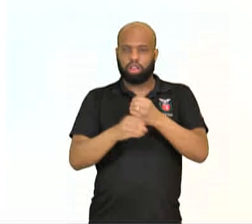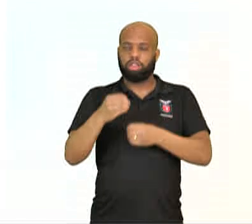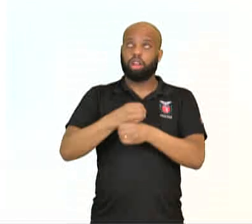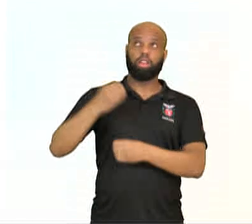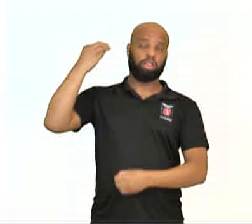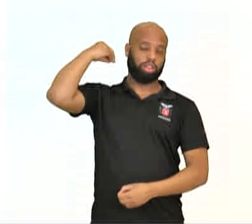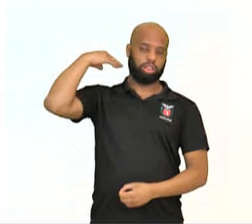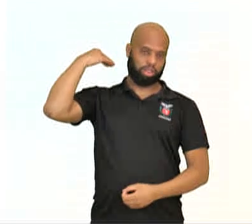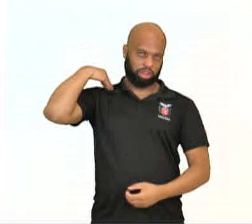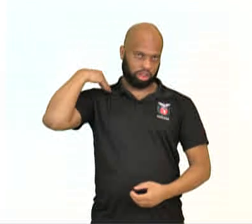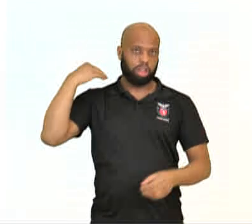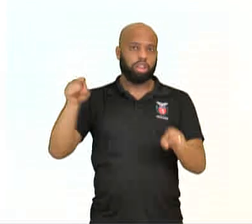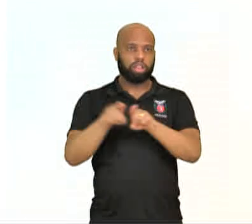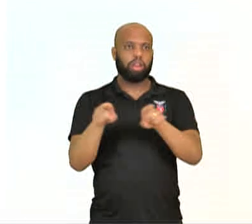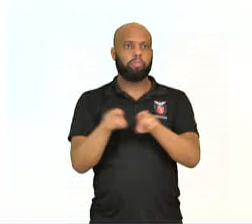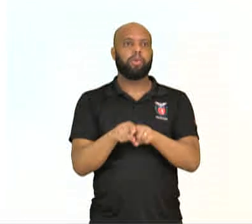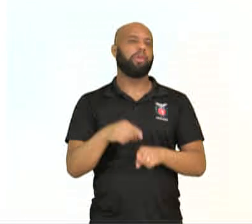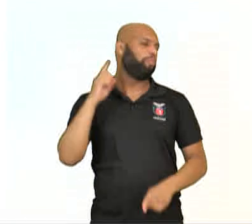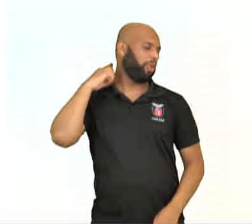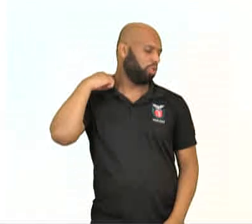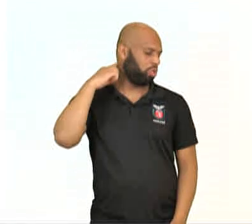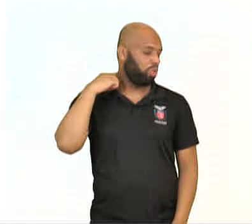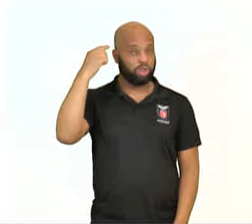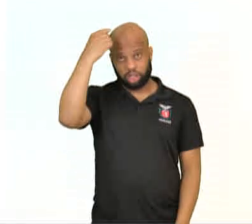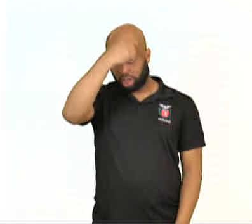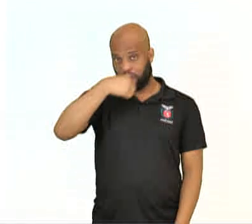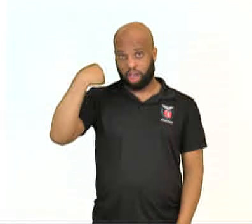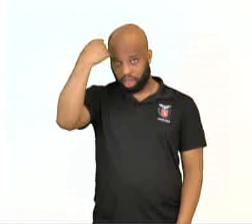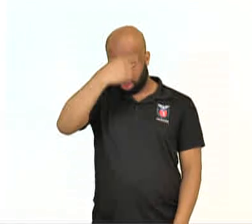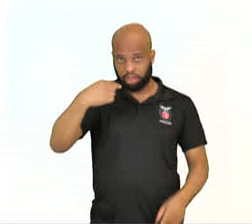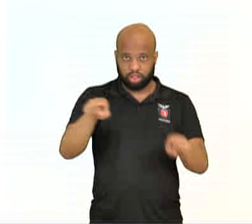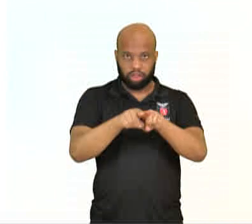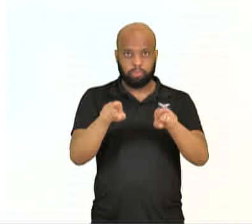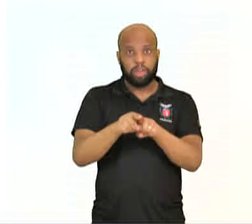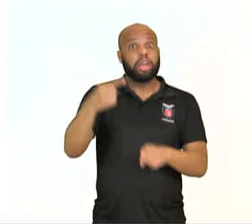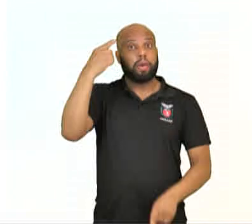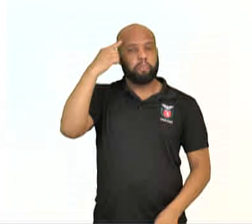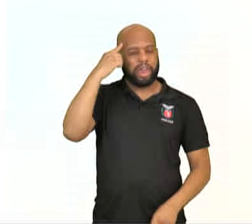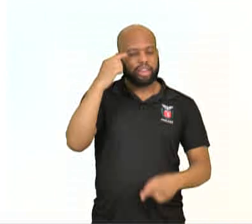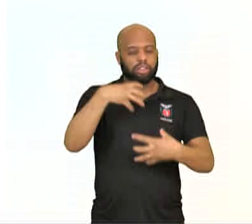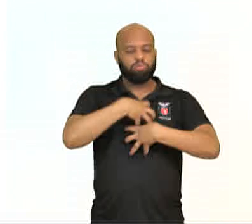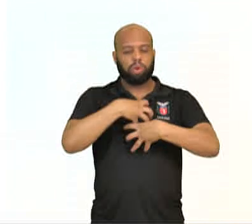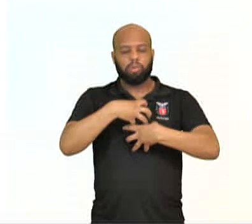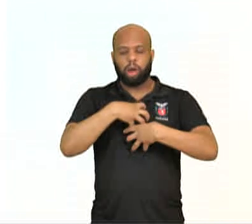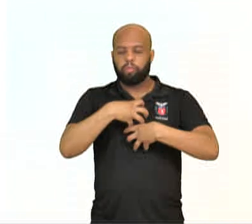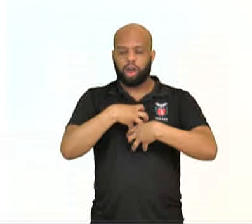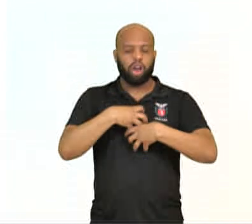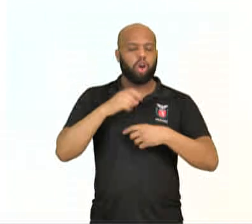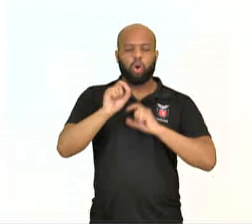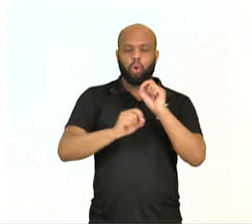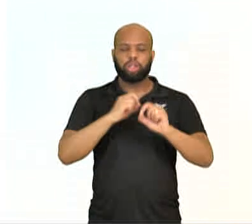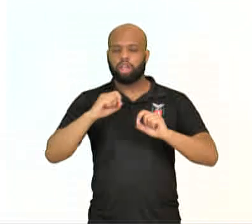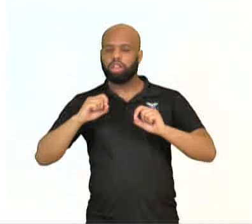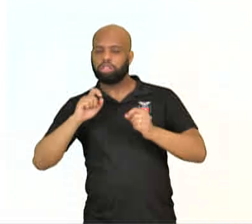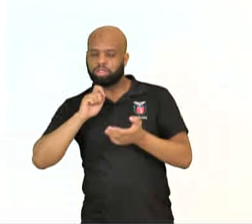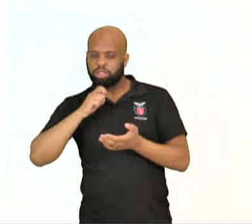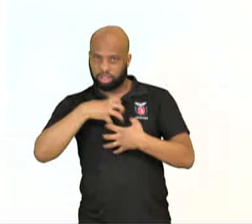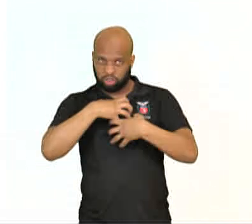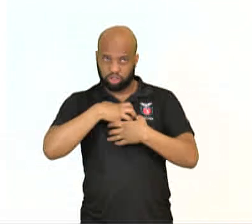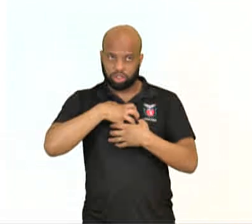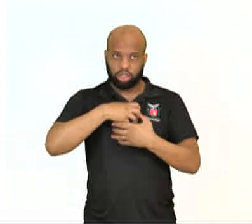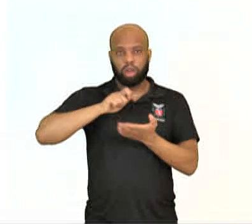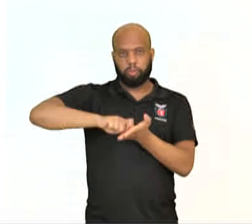braços, mãos, pescoço, cabeça e face. Registre mentalmente as sensações que percebe nesse momento.